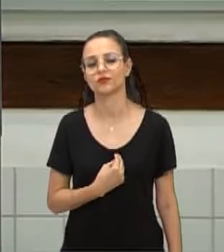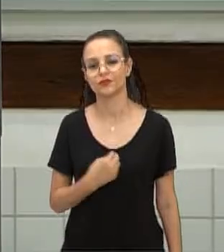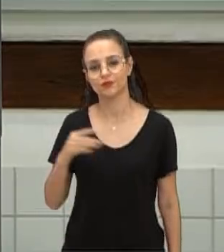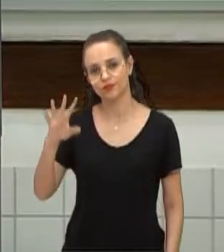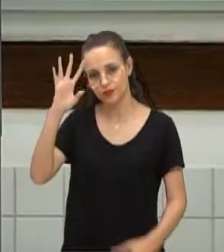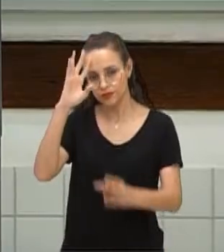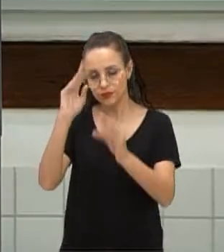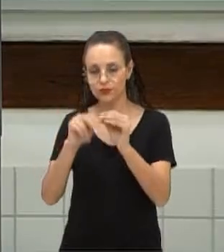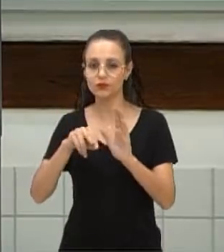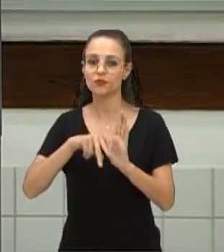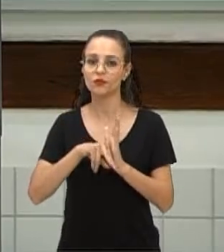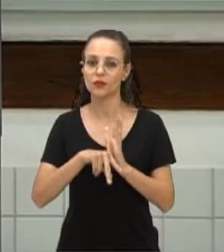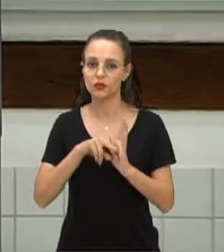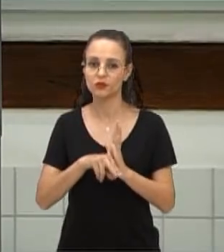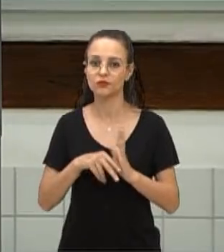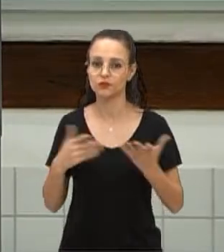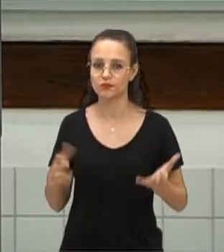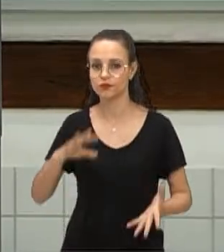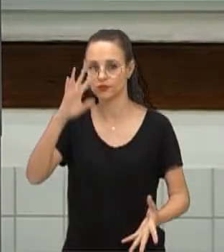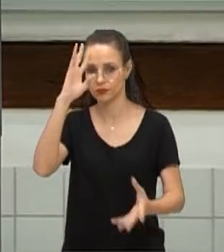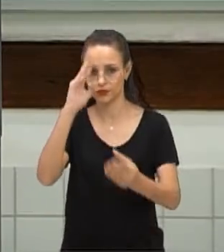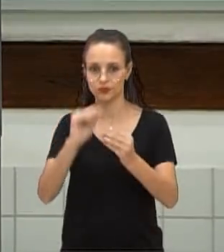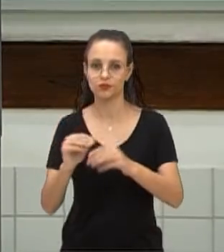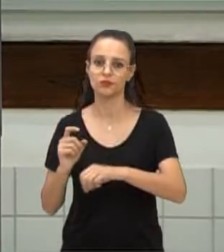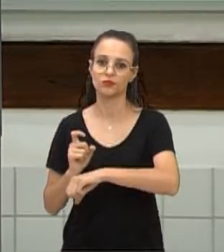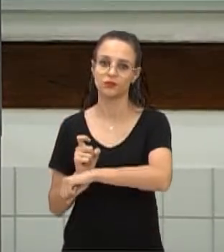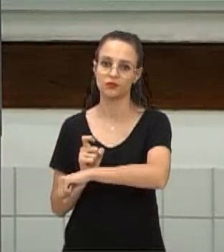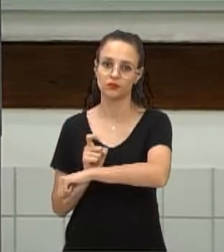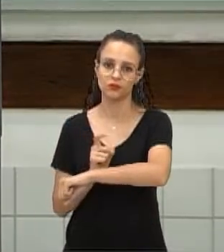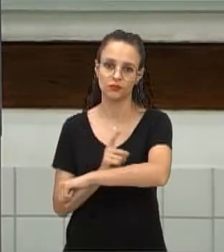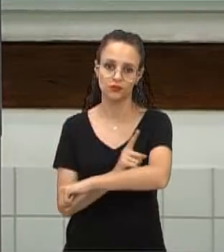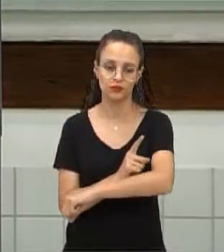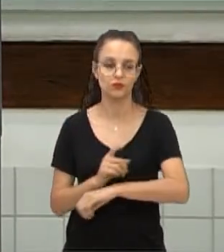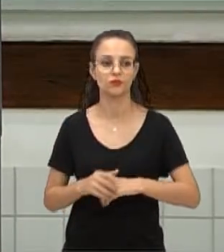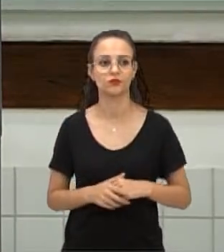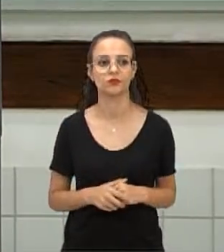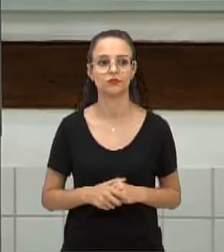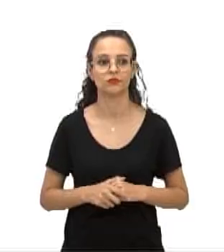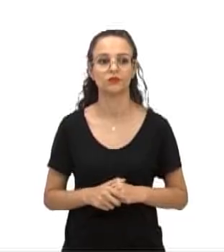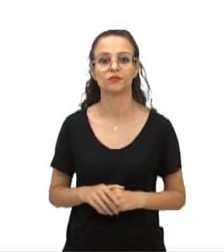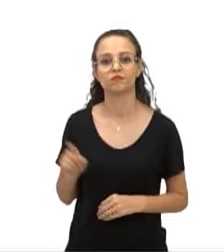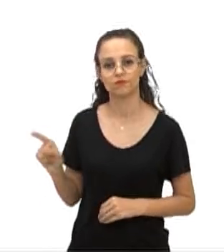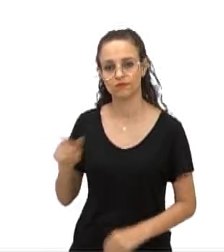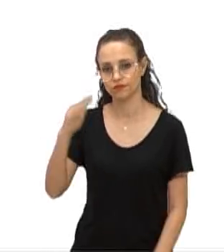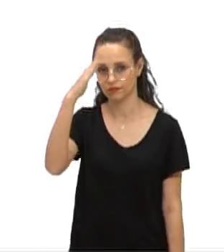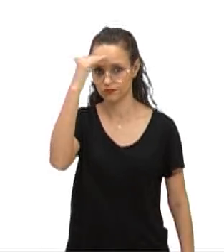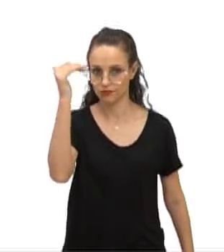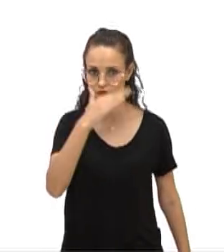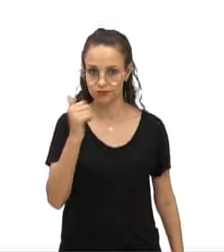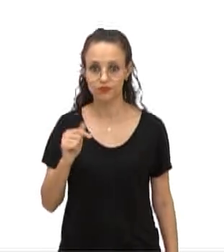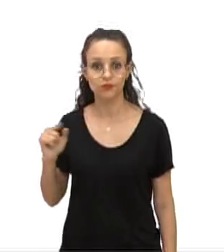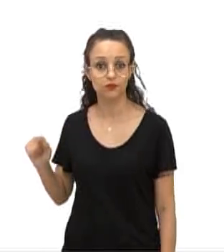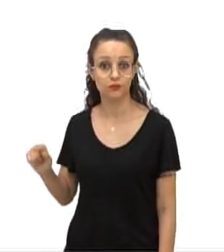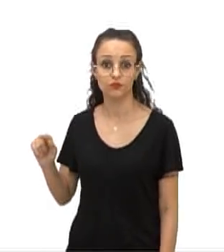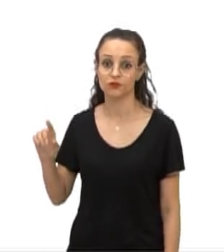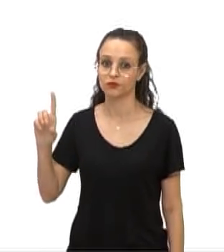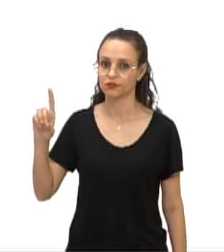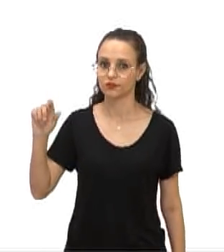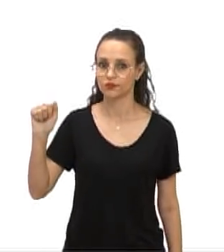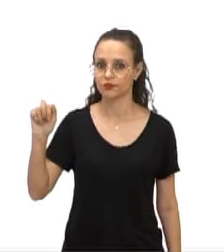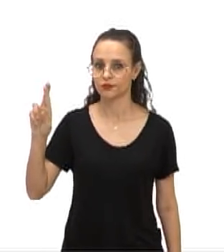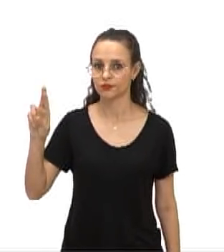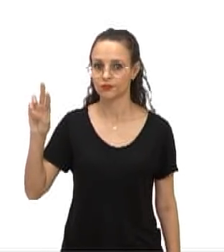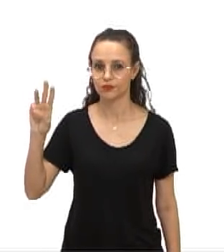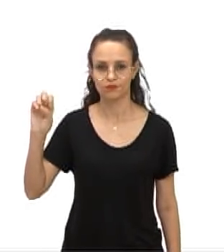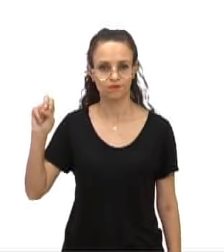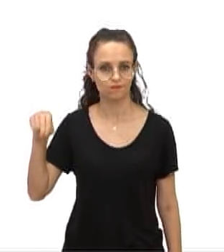entender a biologia, interpretar a evolução. Na adolescência, o Charles Darwin não era um bom aluno, ele não gostava